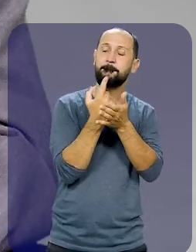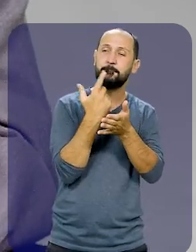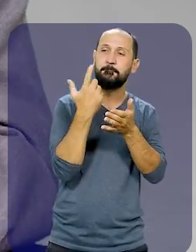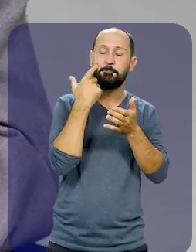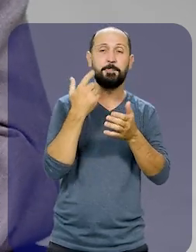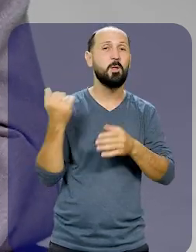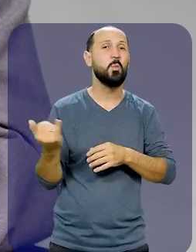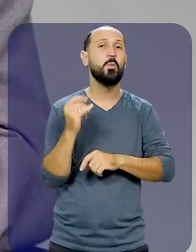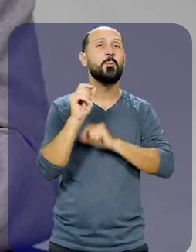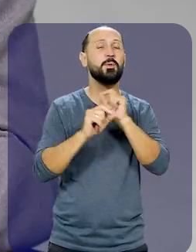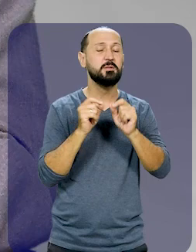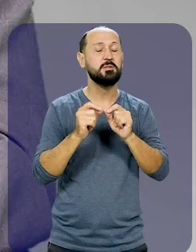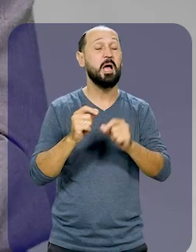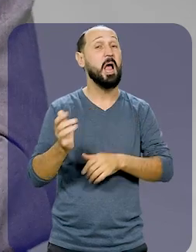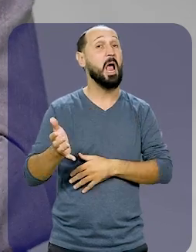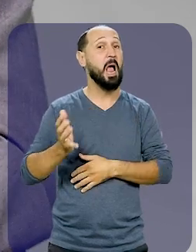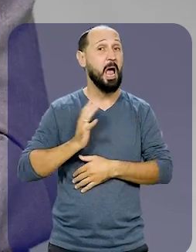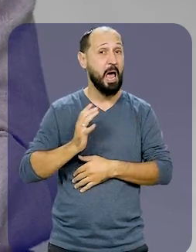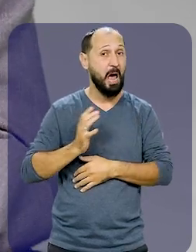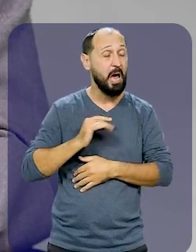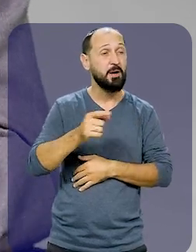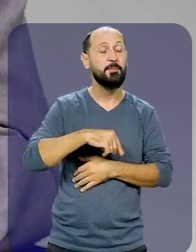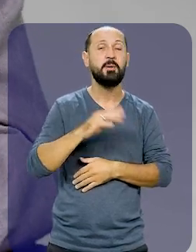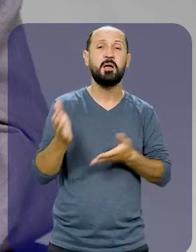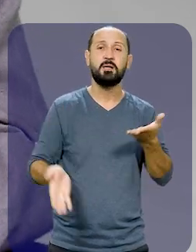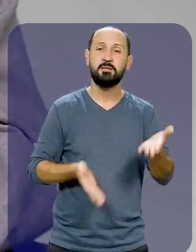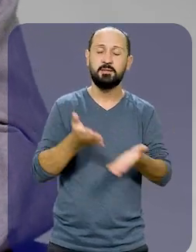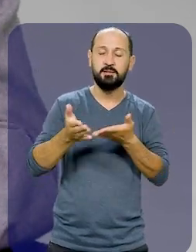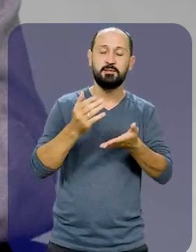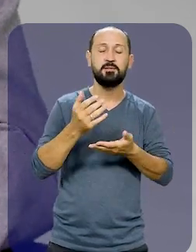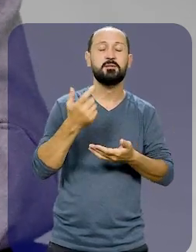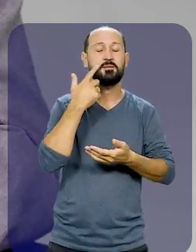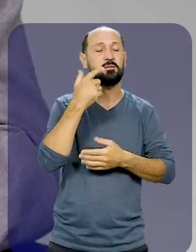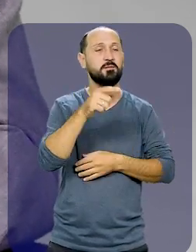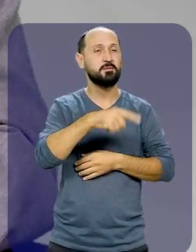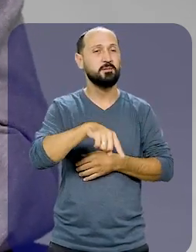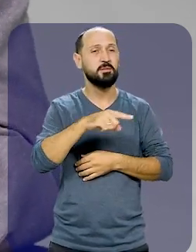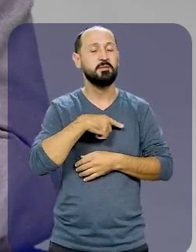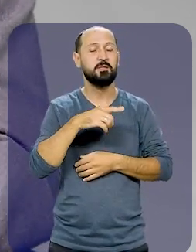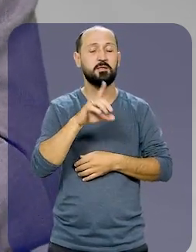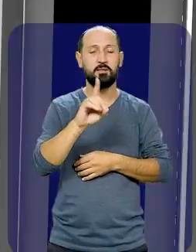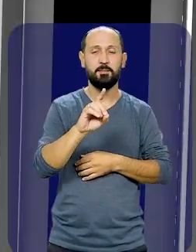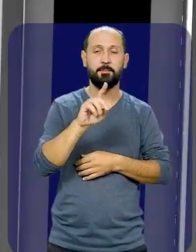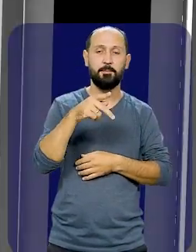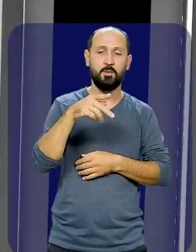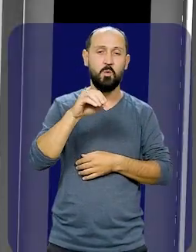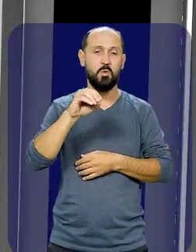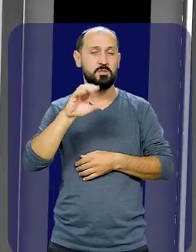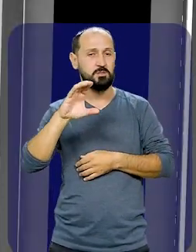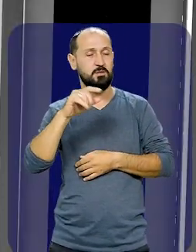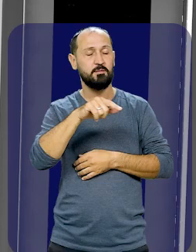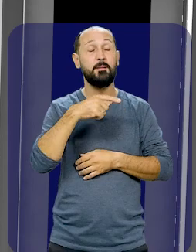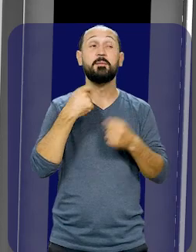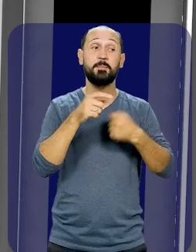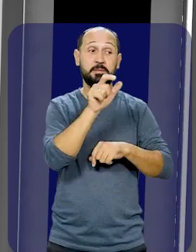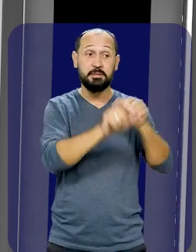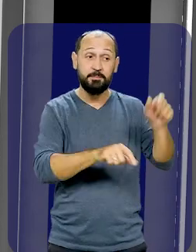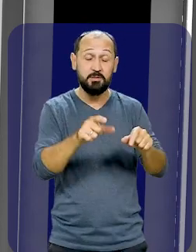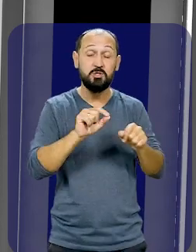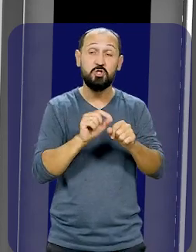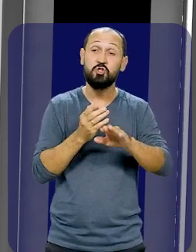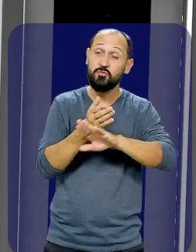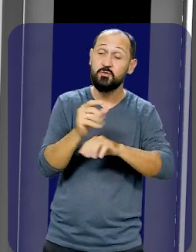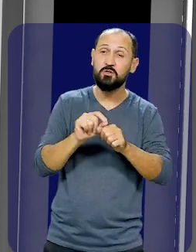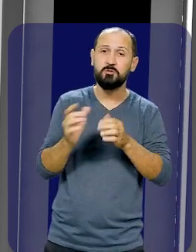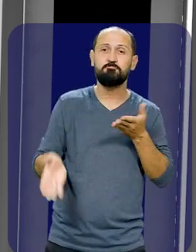medicações importantes, caríssimas para o tratamento da asma e da DPOC. Então tem que ter boa vontade do paciente de fazer